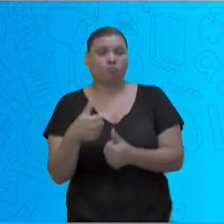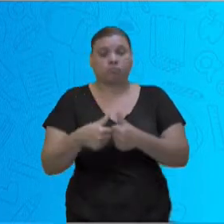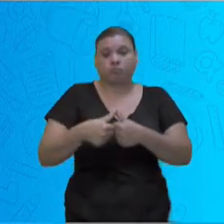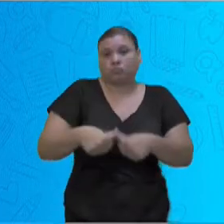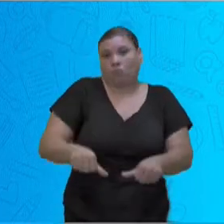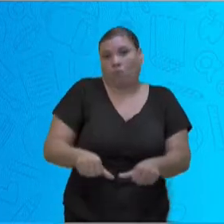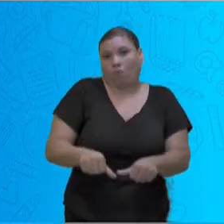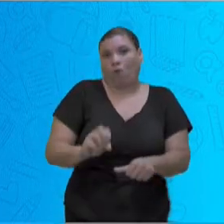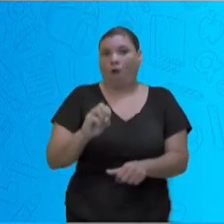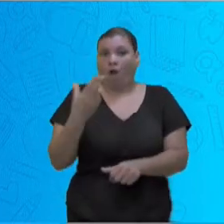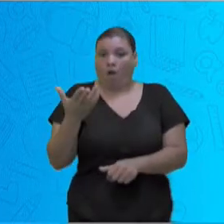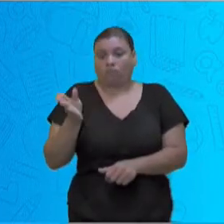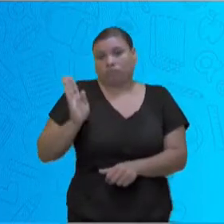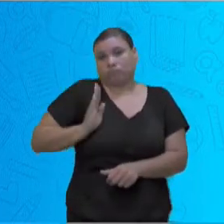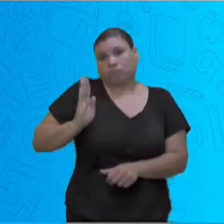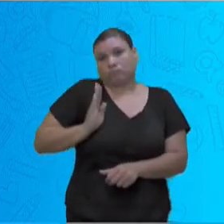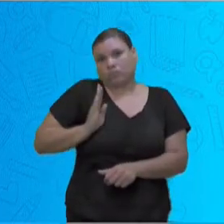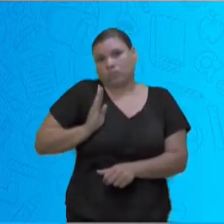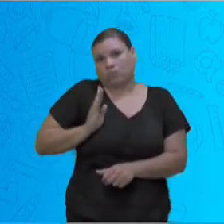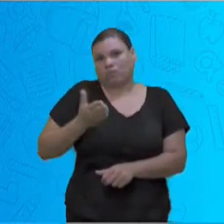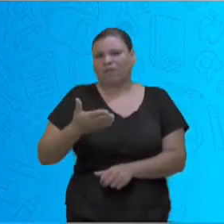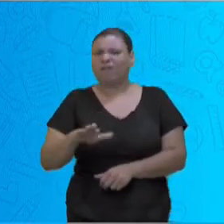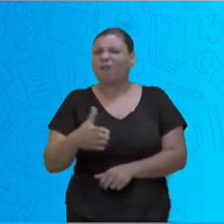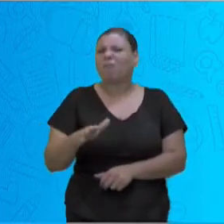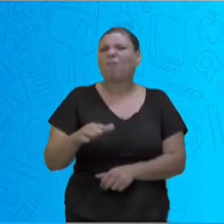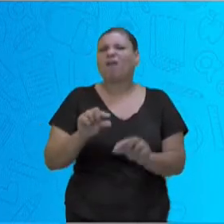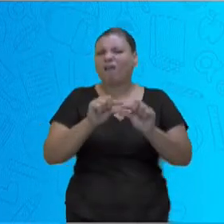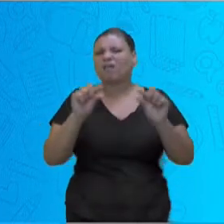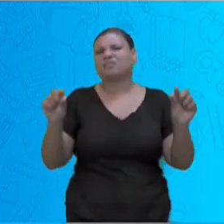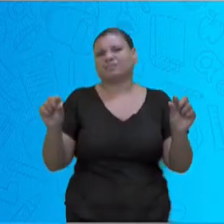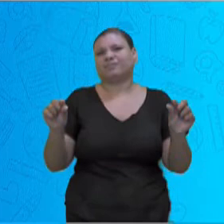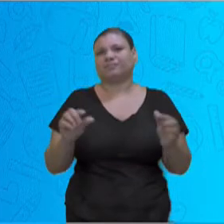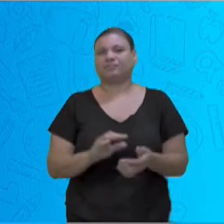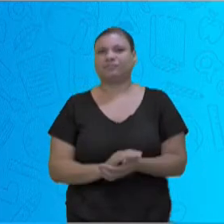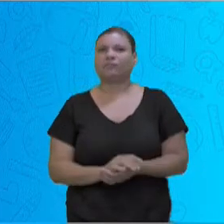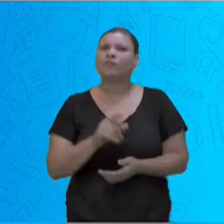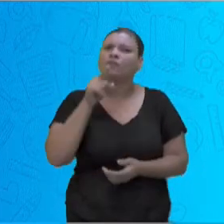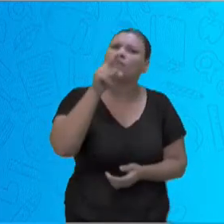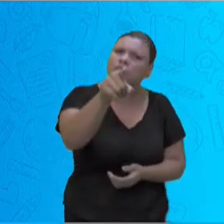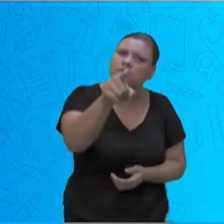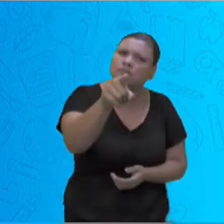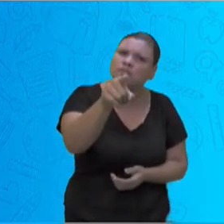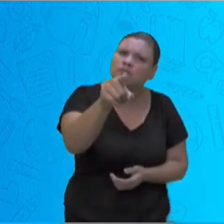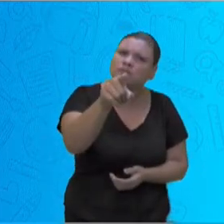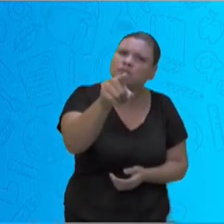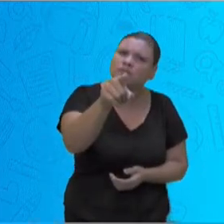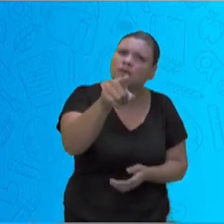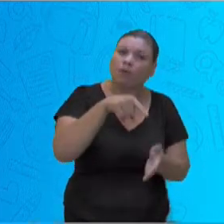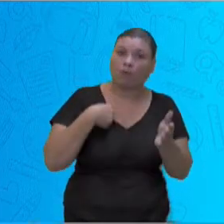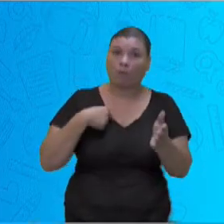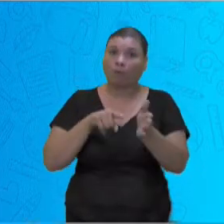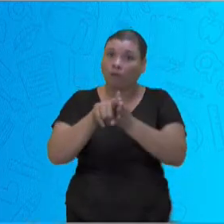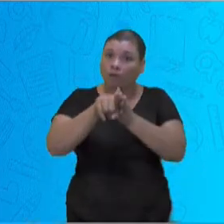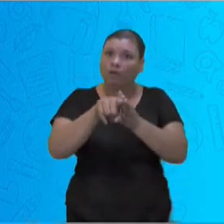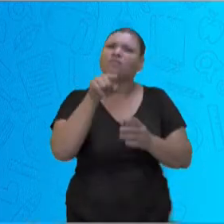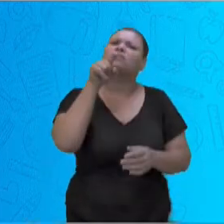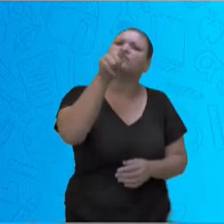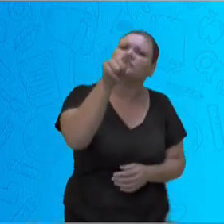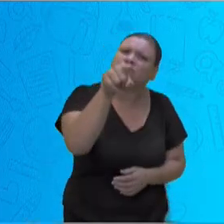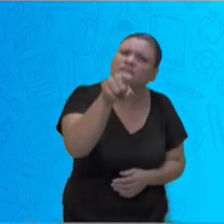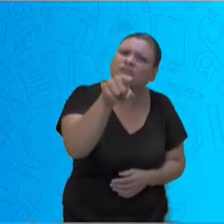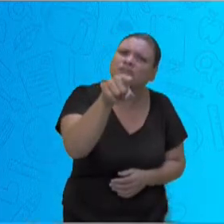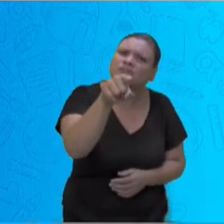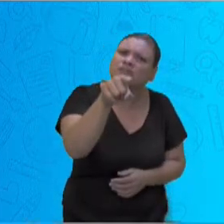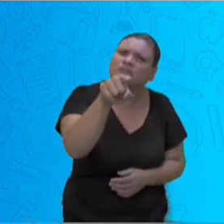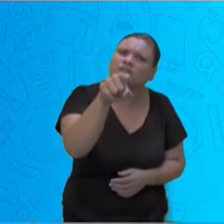for na frase. Are you? Né? E você, né? Então, vamos lá. Yes, you are. É,